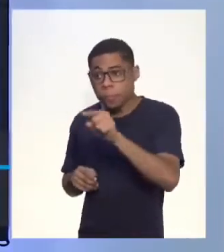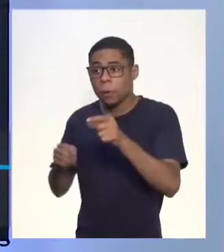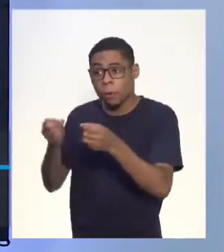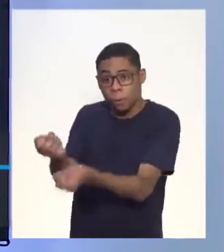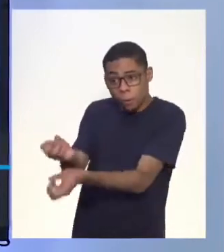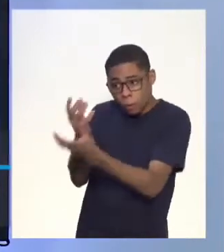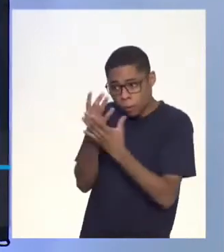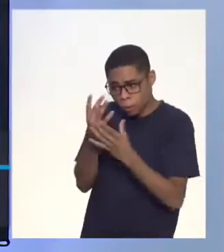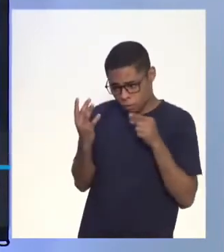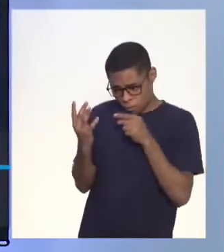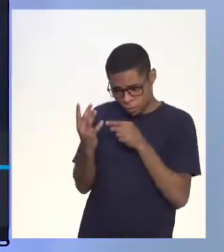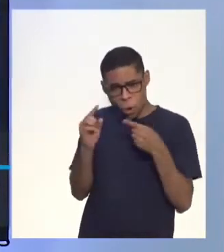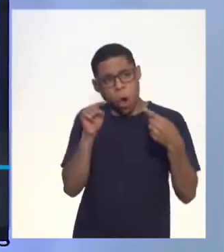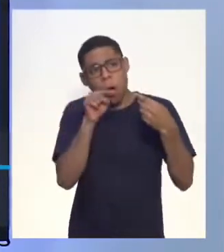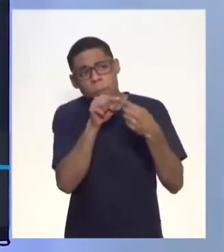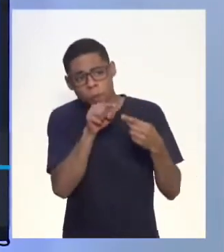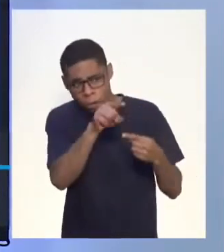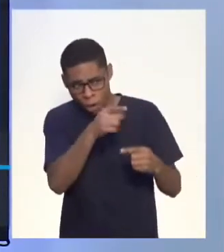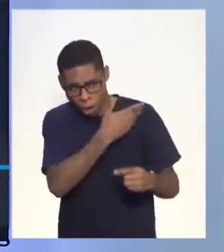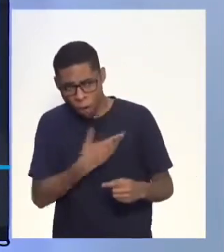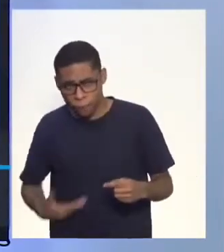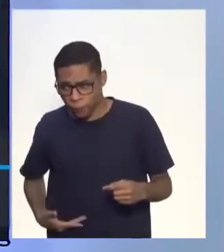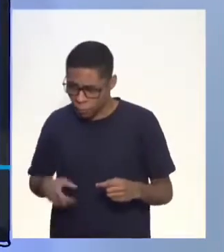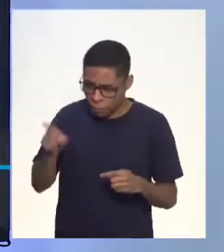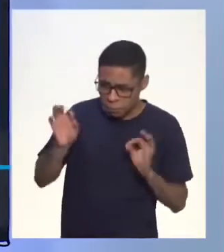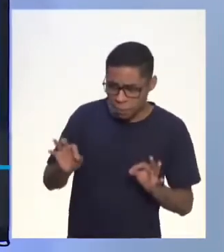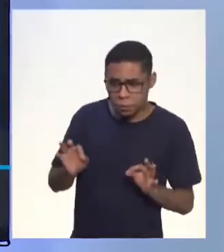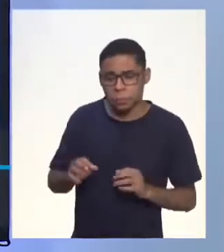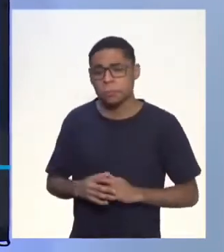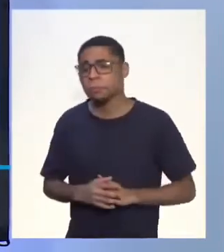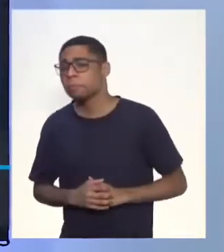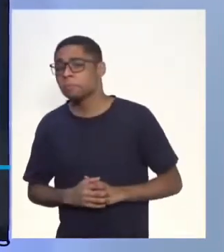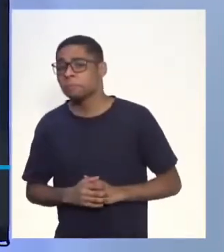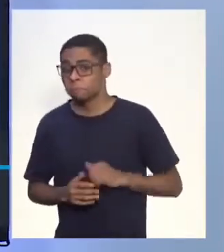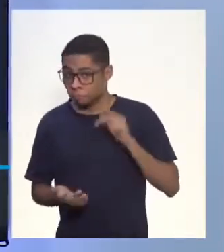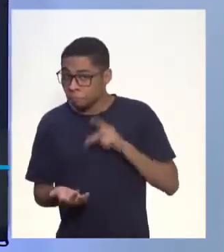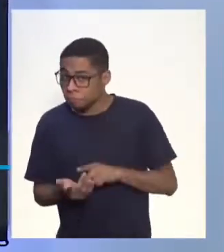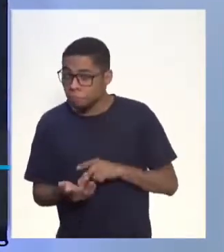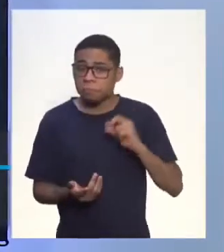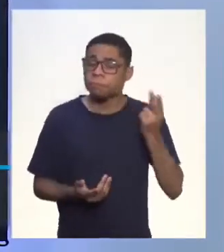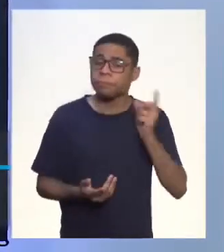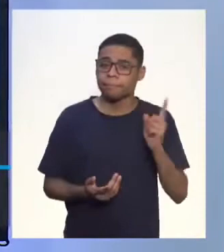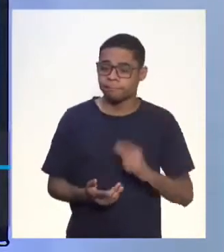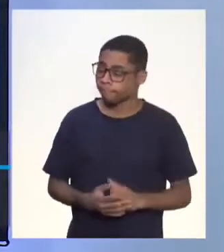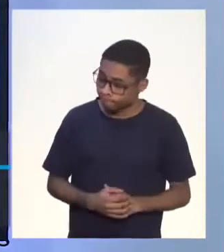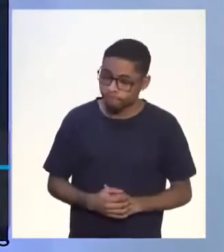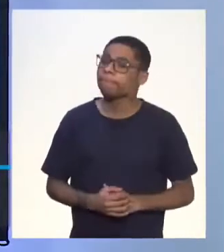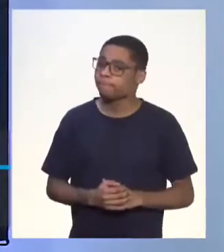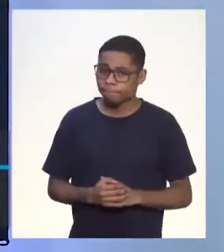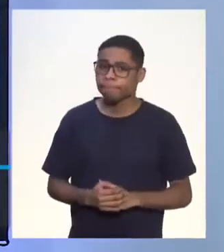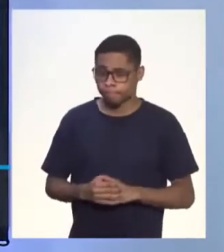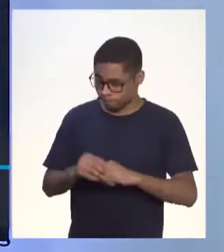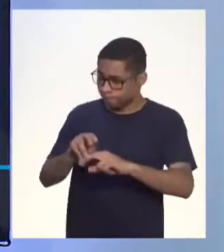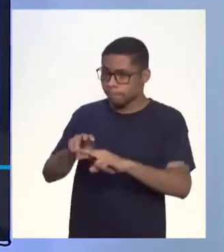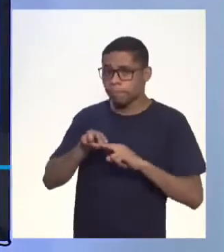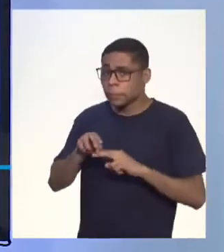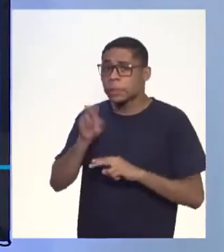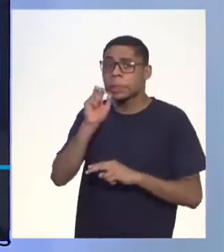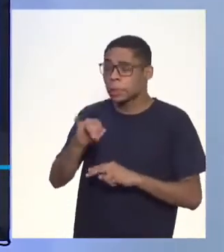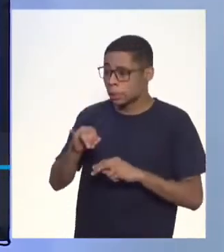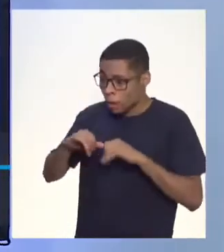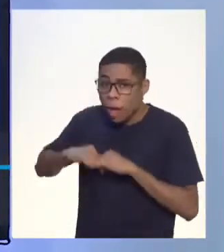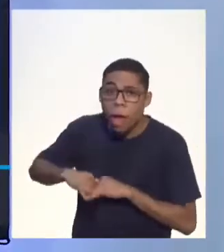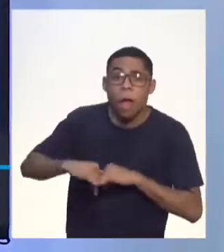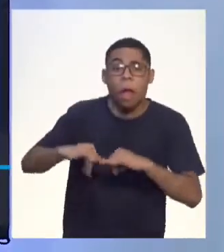fala sobre essa notícia, se ela é verdadeira ou não, porque realmente essa notícia, ela circulou aí pelas redes